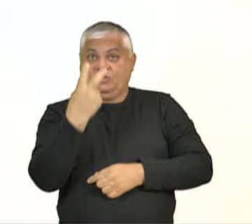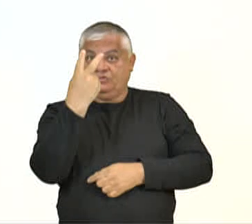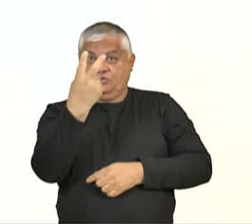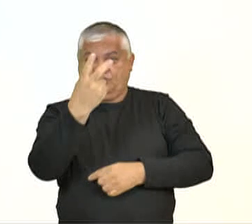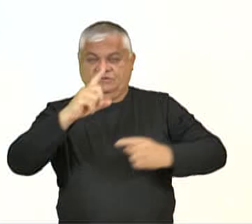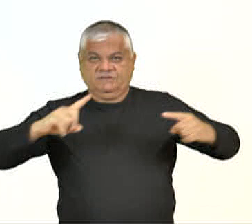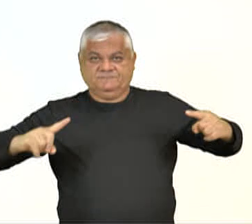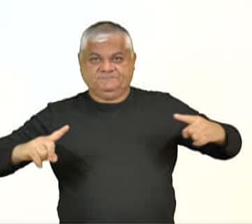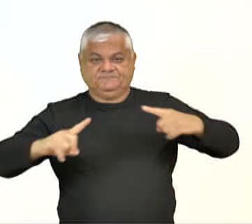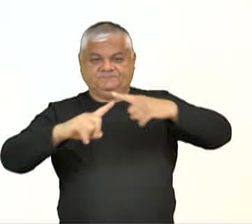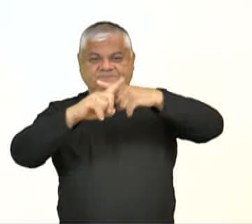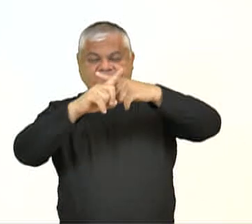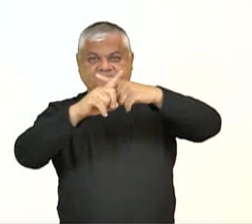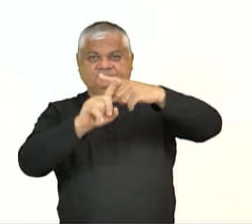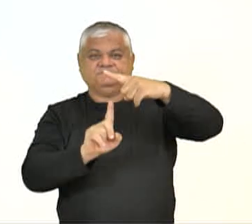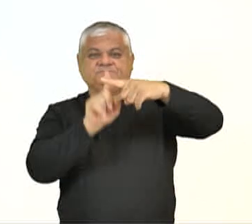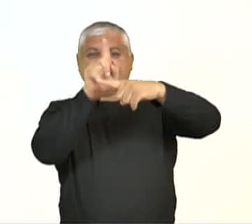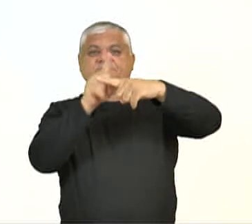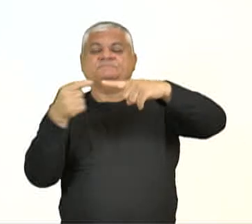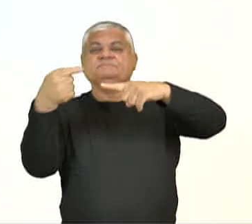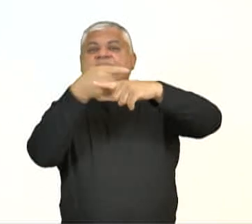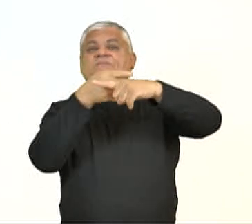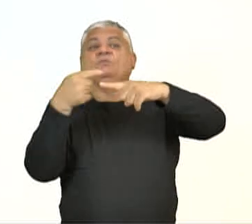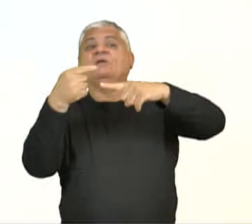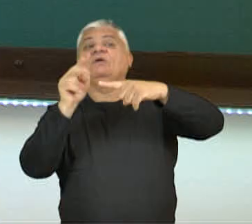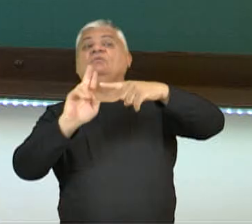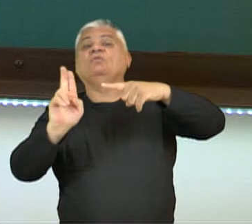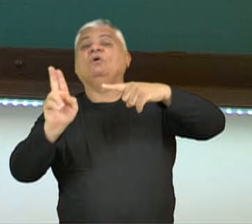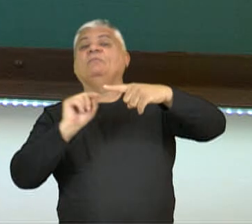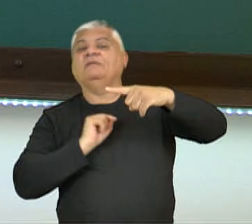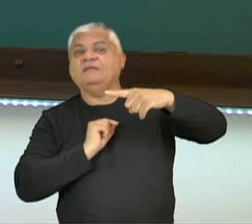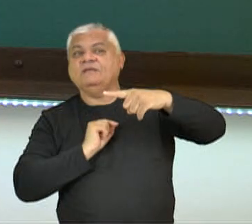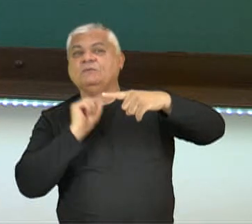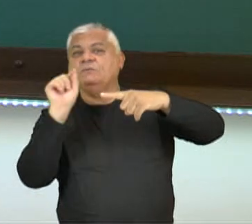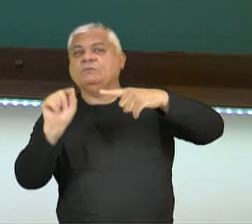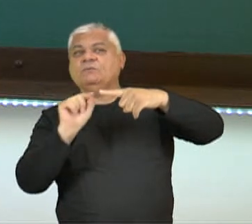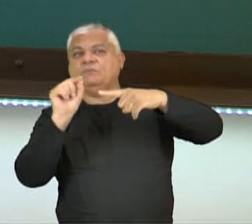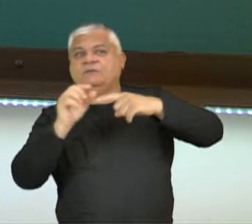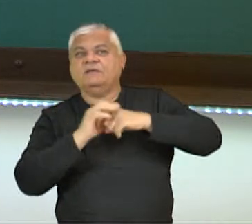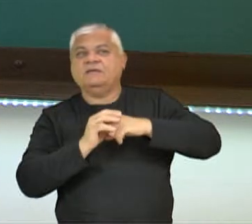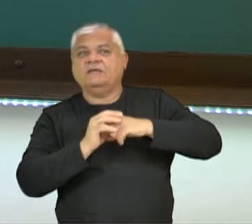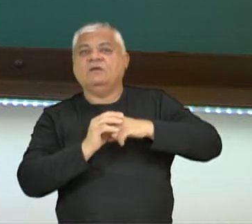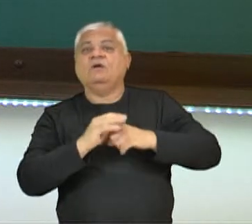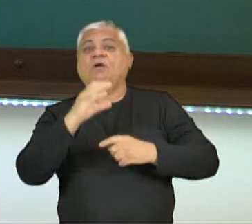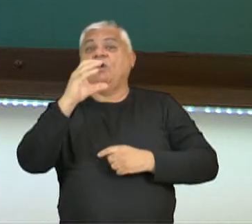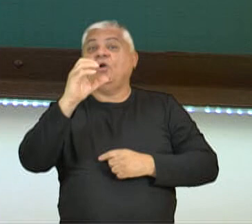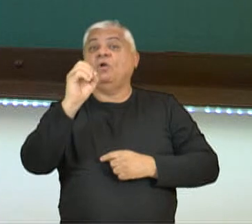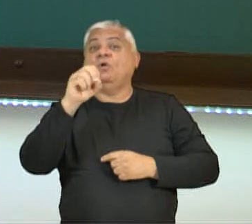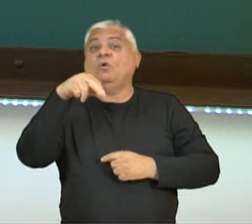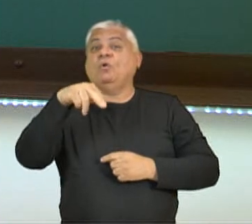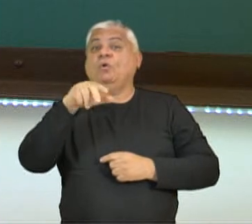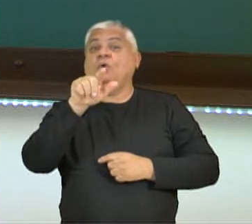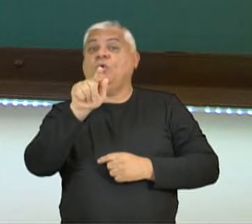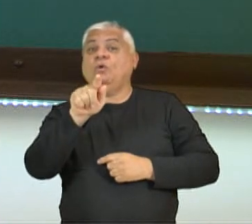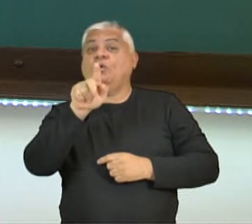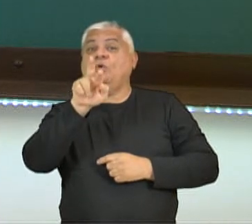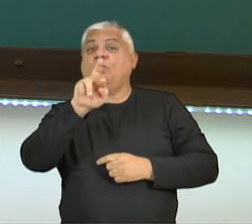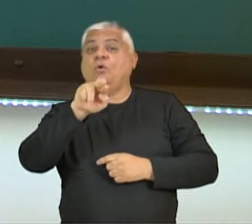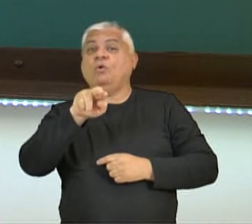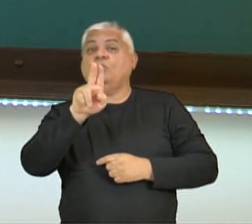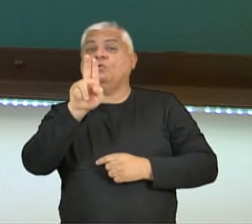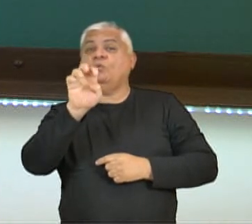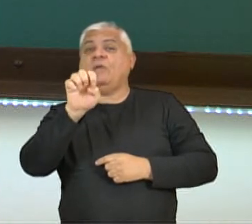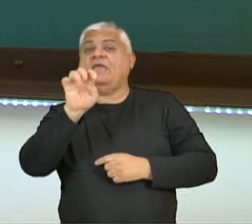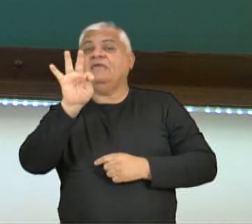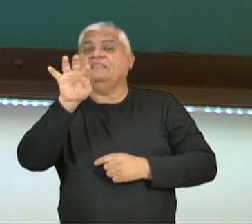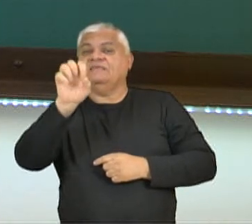pelo vértice são, aqui que está a chave do negócio, são congruentes. O que